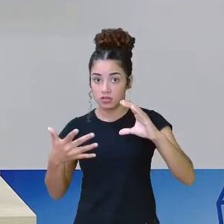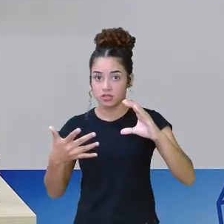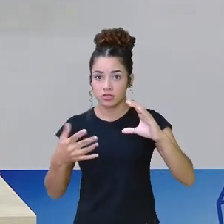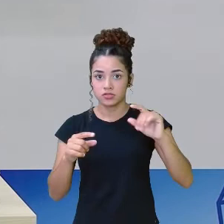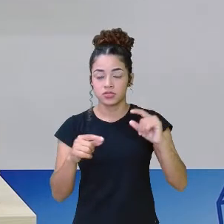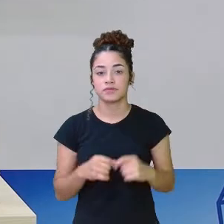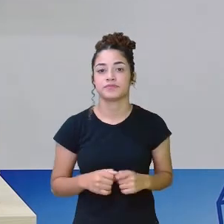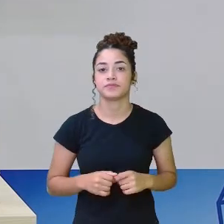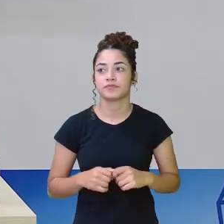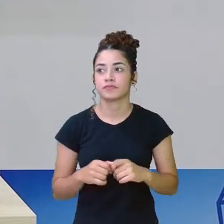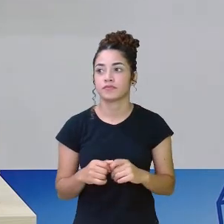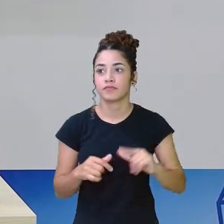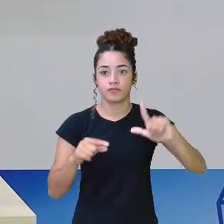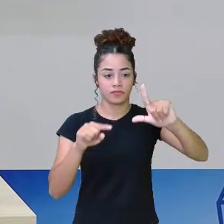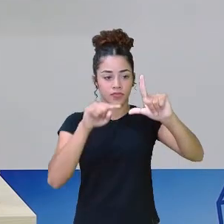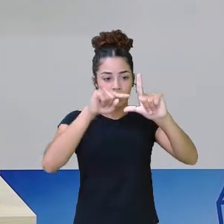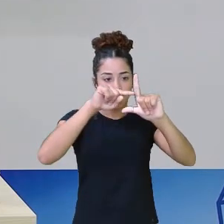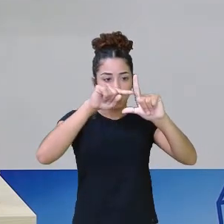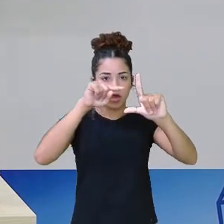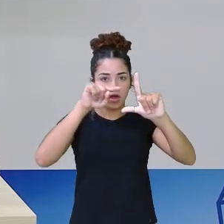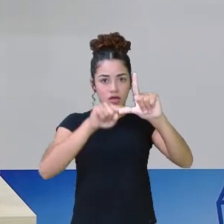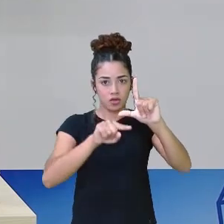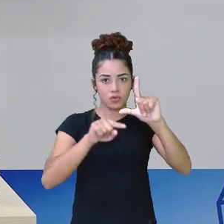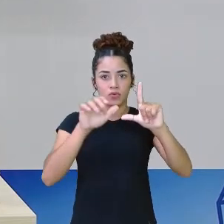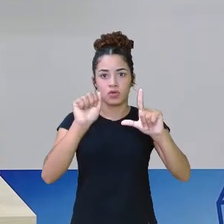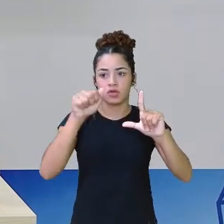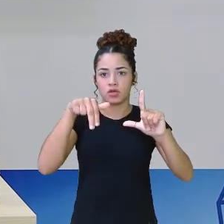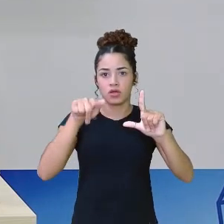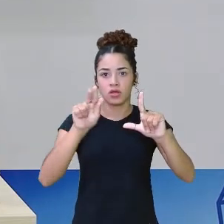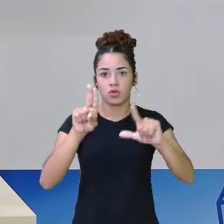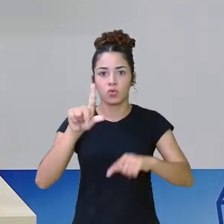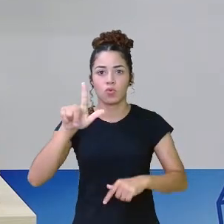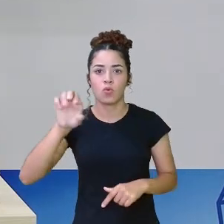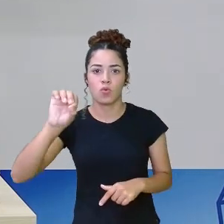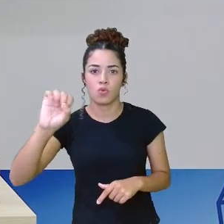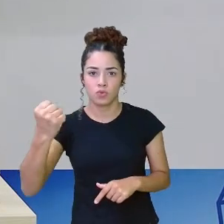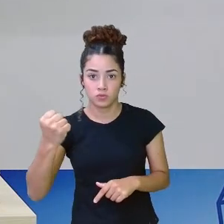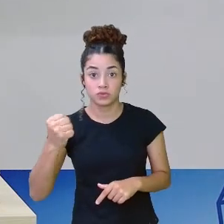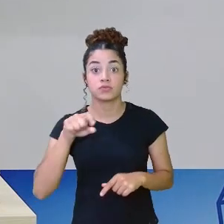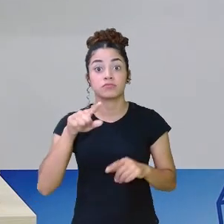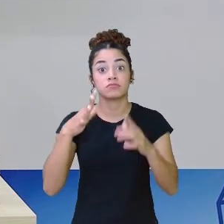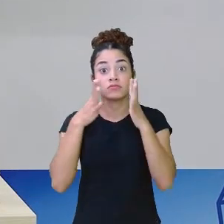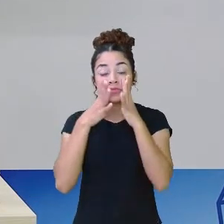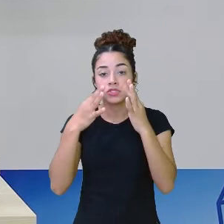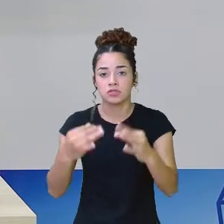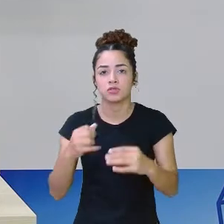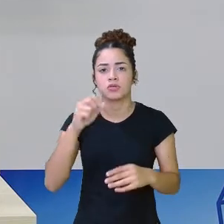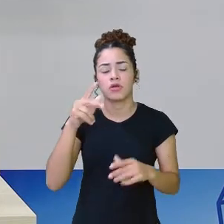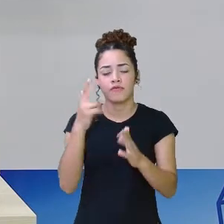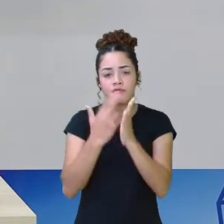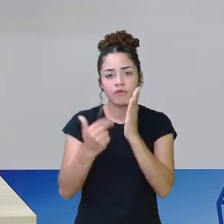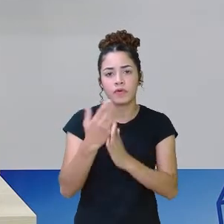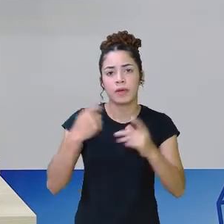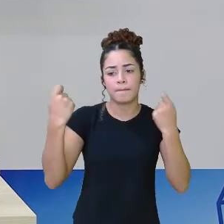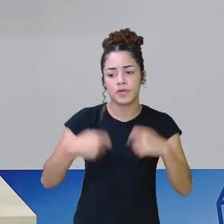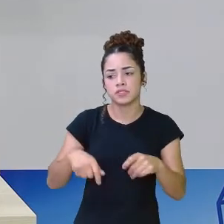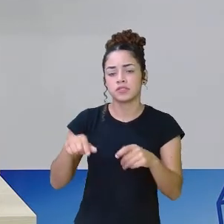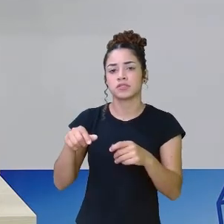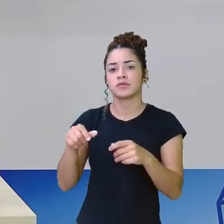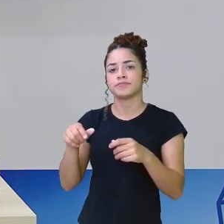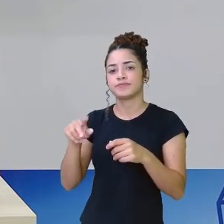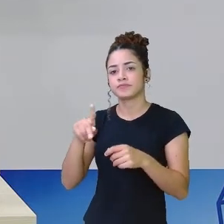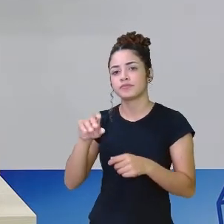básica, que são os ângulos. Presta atenção. Para uma figura ser polígono,